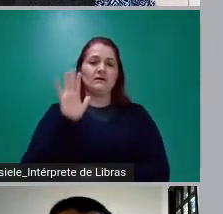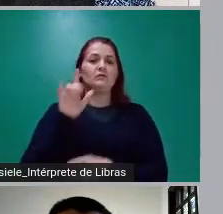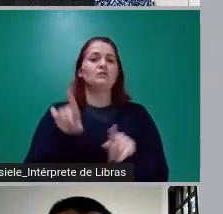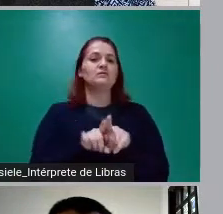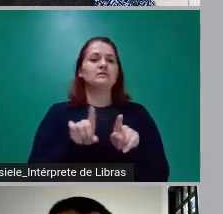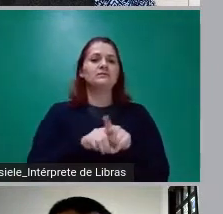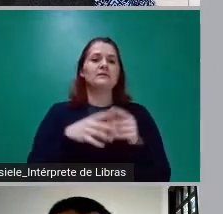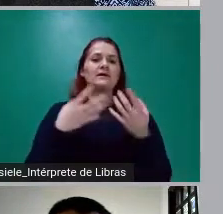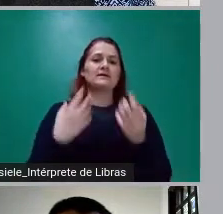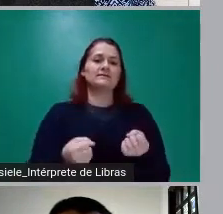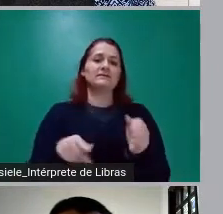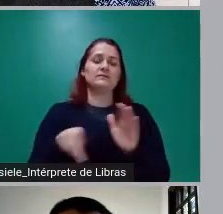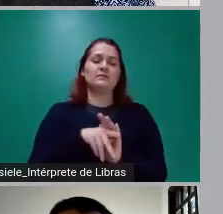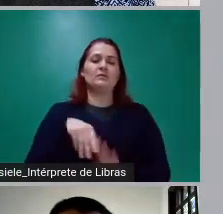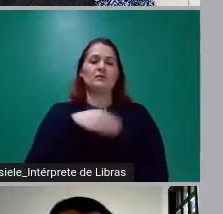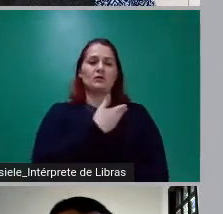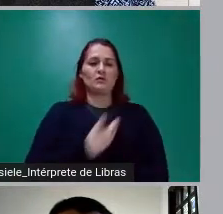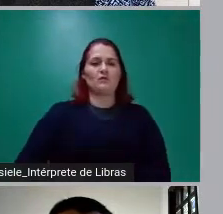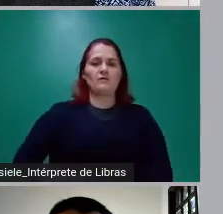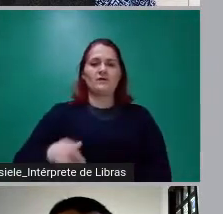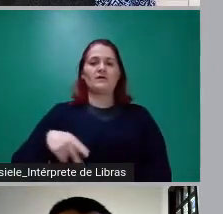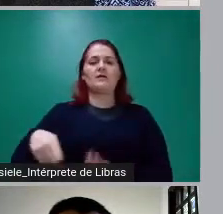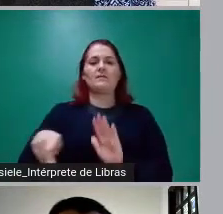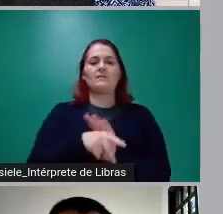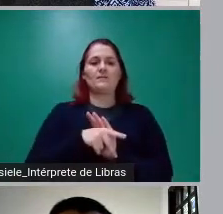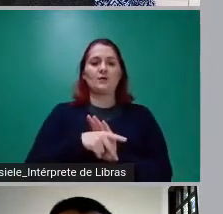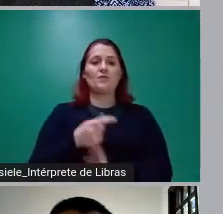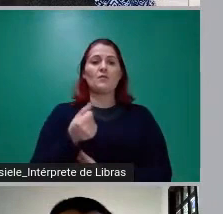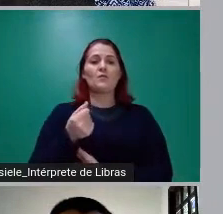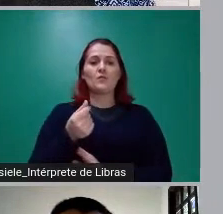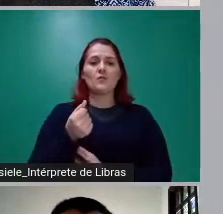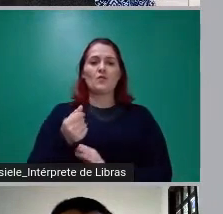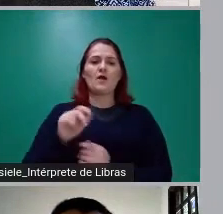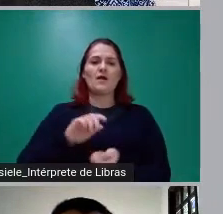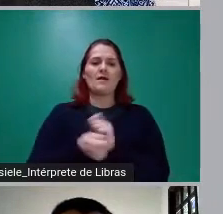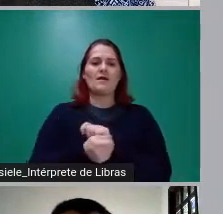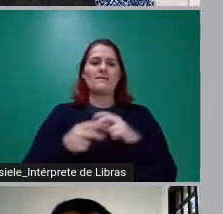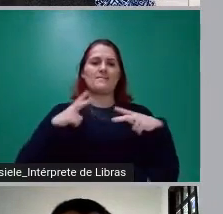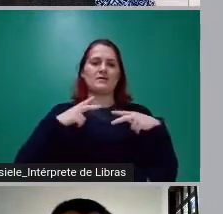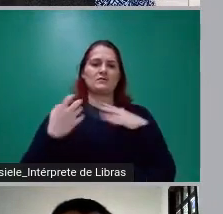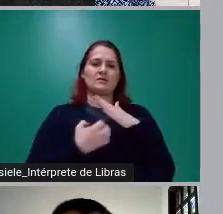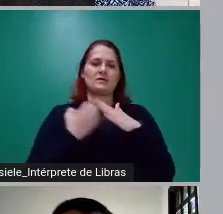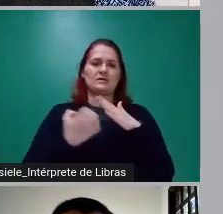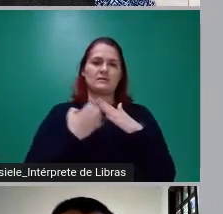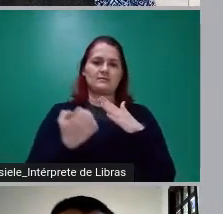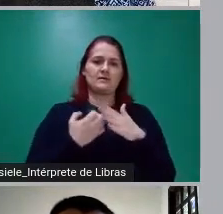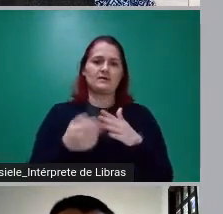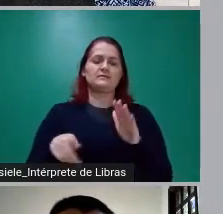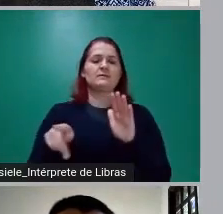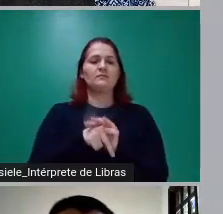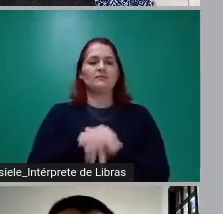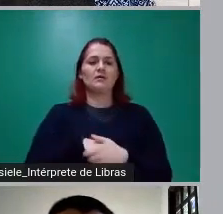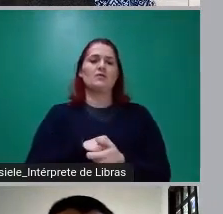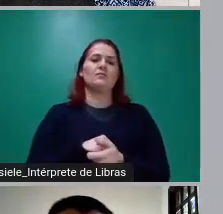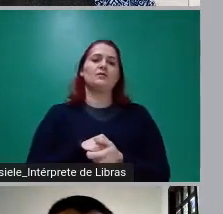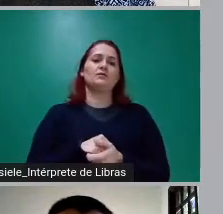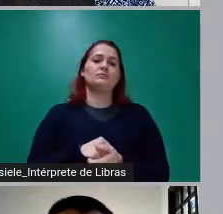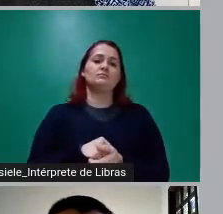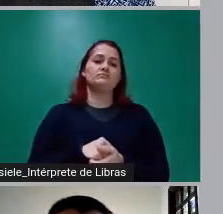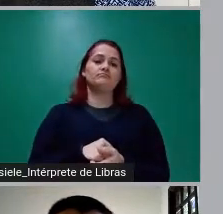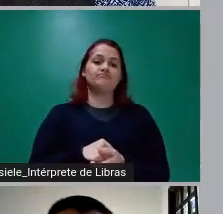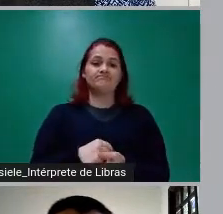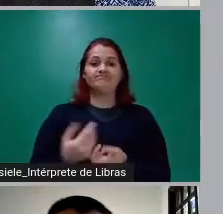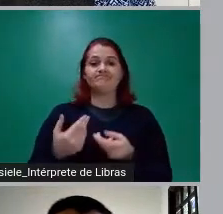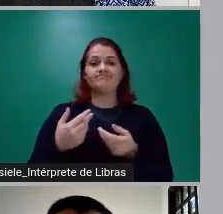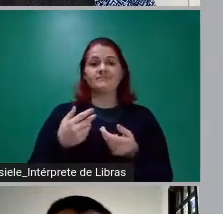aceitos pelo próprio governo como moeda de privatização, coincidindo com um ambicioso programa de privatizações que era imposto pelo FMI